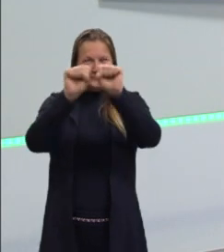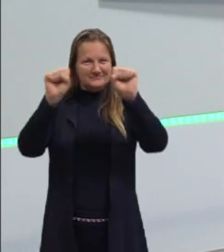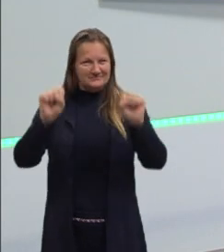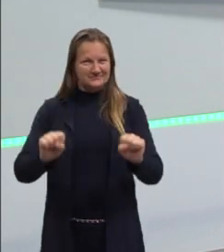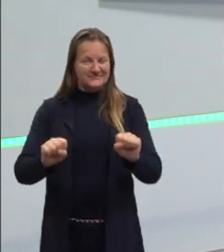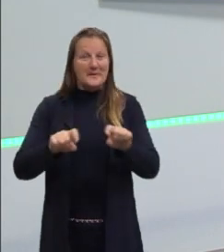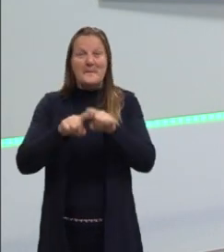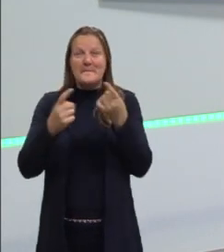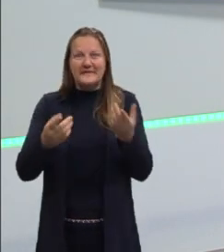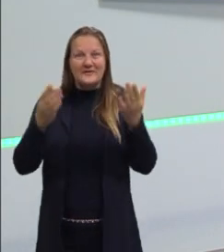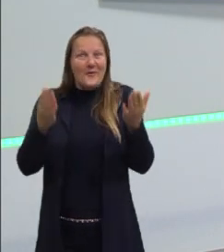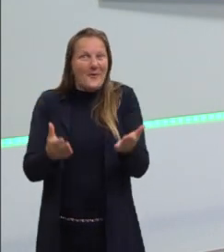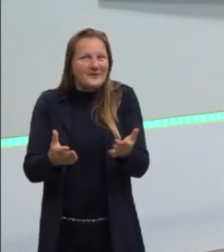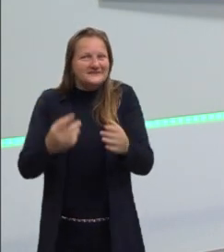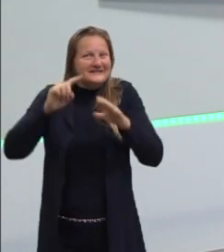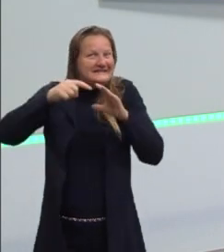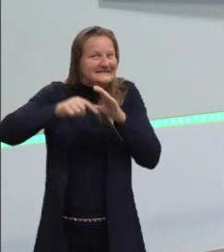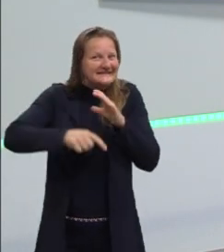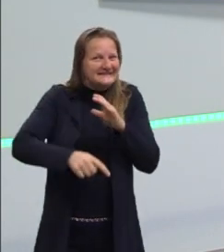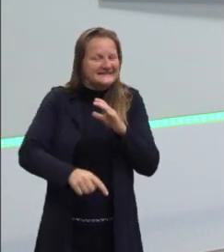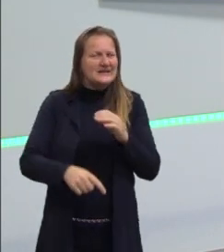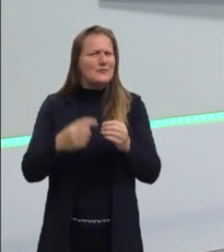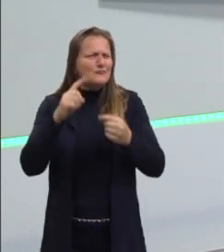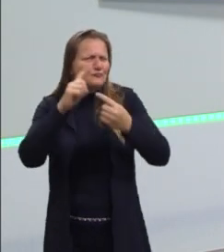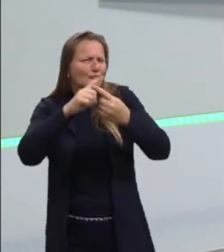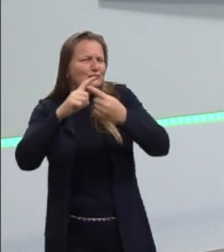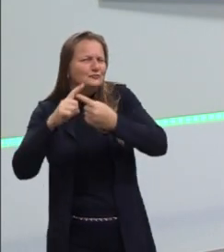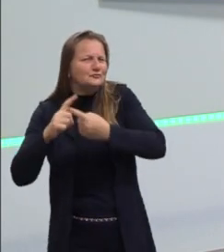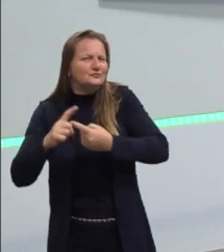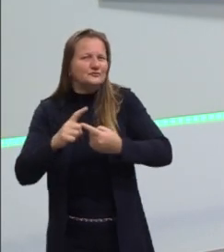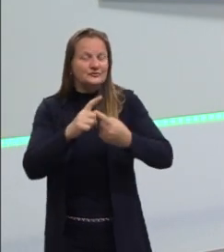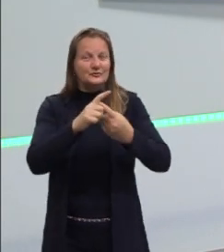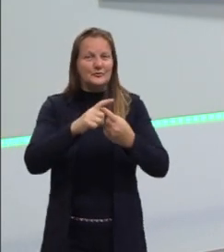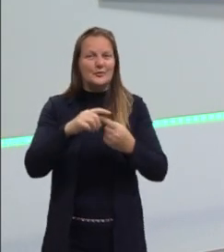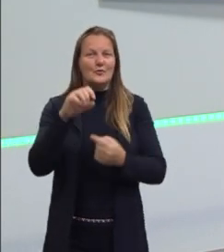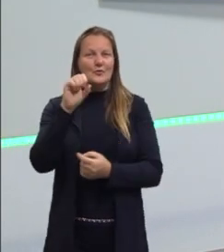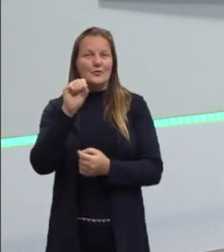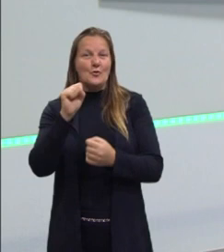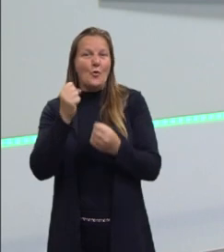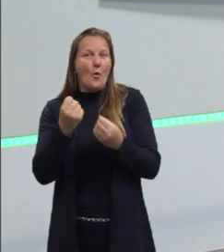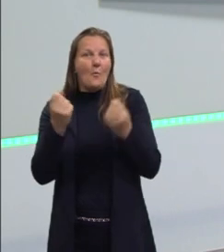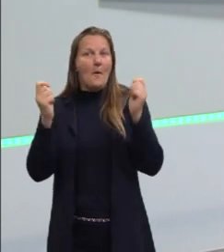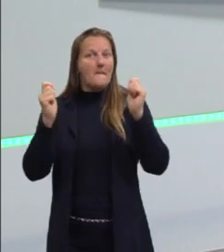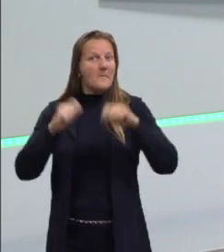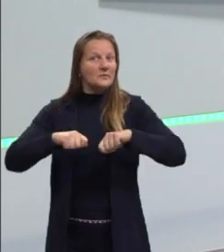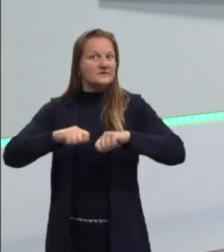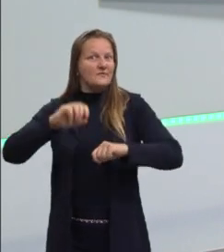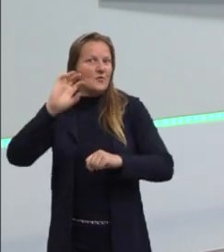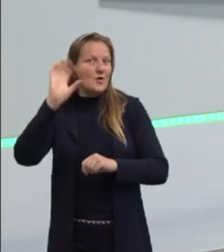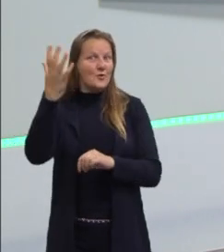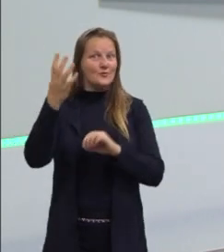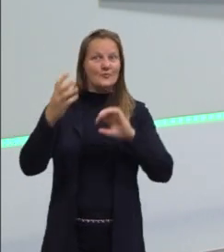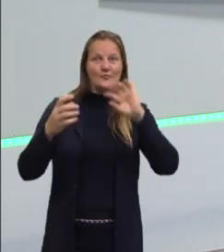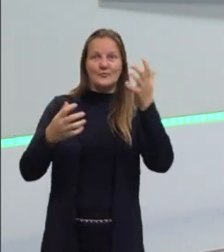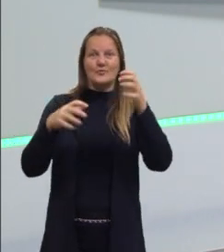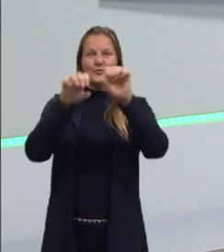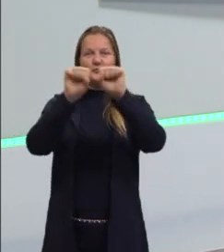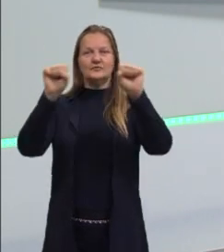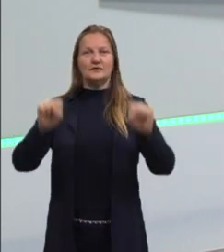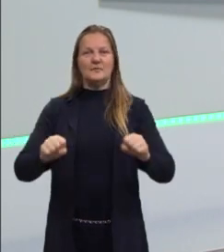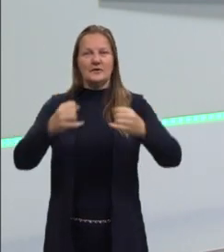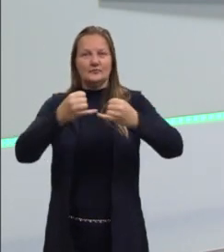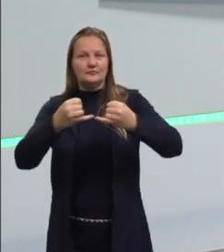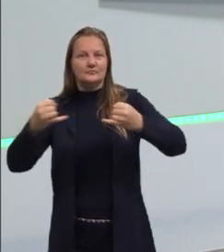Mas hoje nós vamos ver de fato então né quais são ali as possíveis soluções de um sistema linear